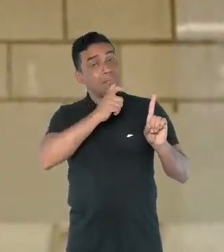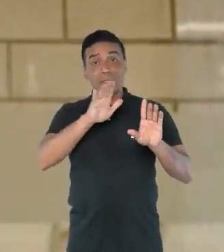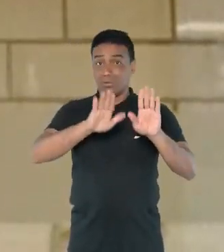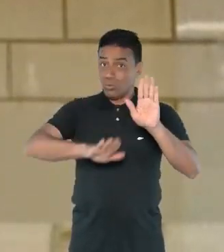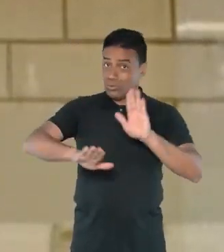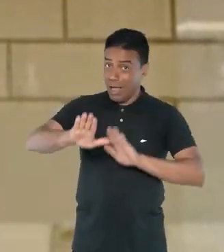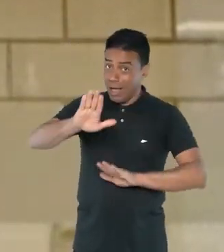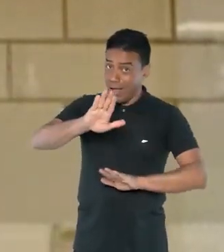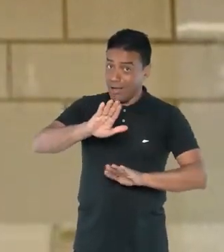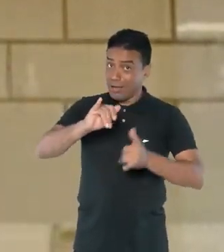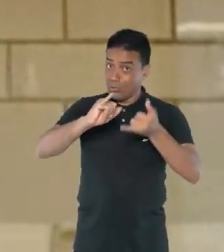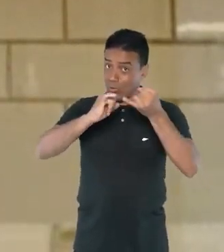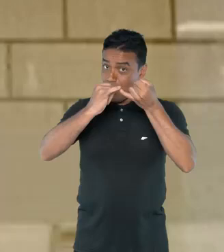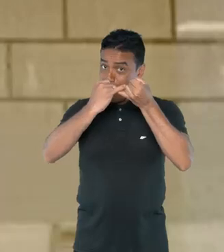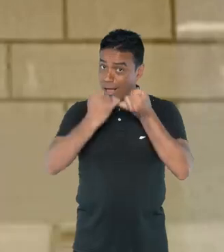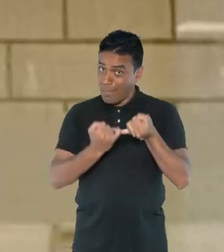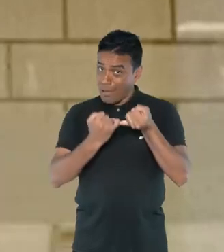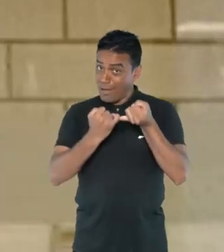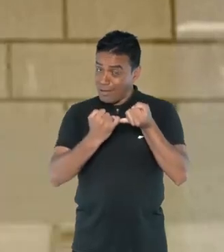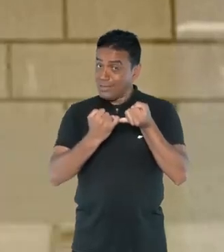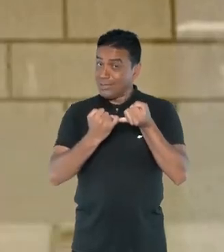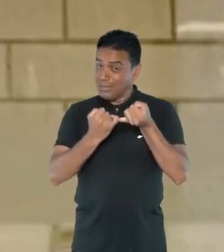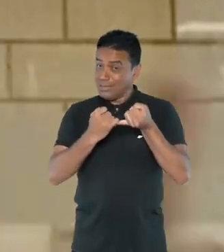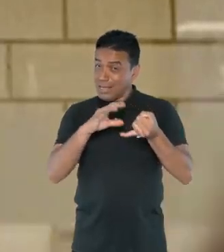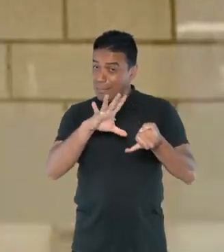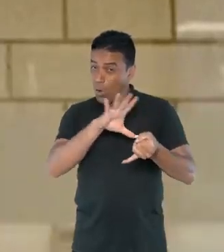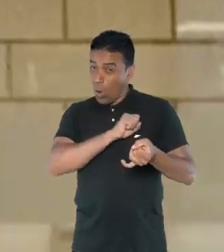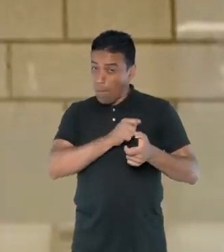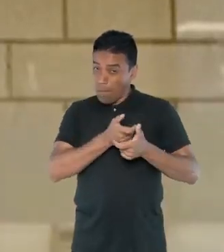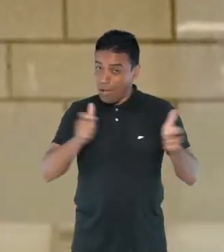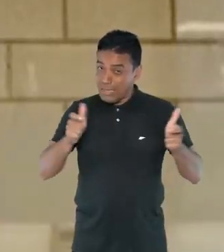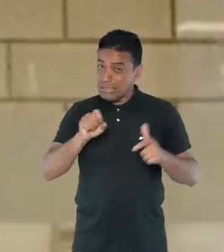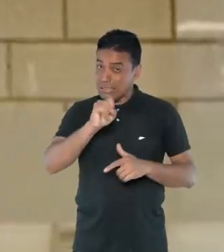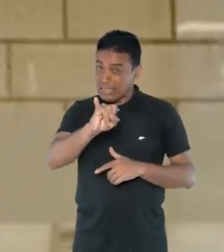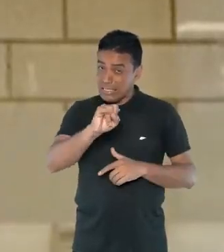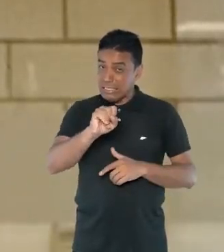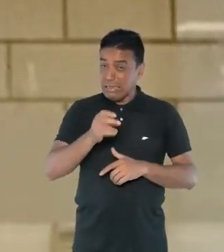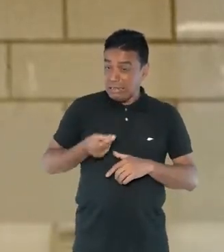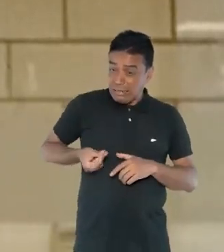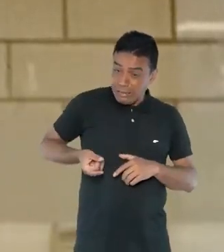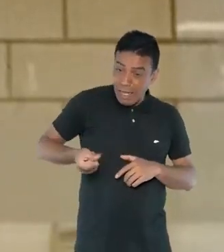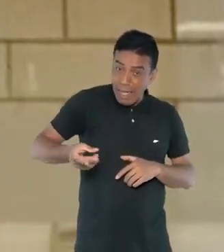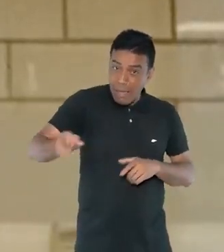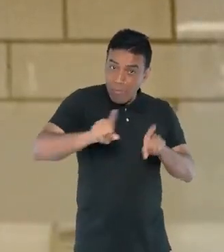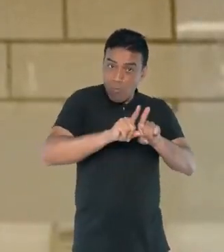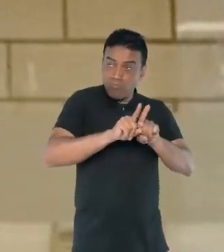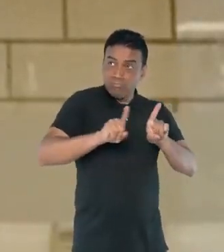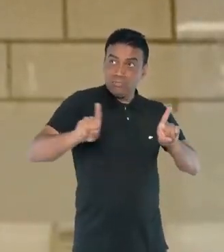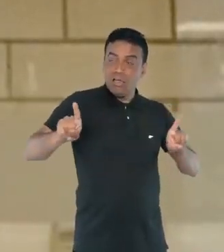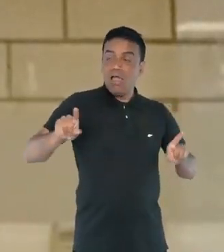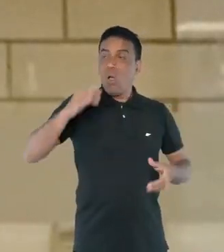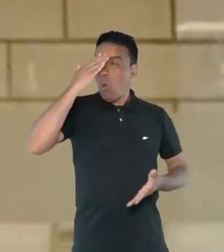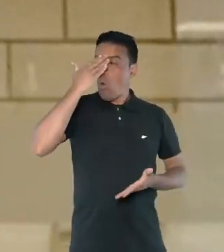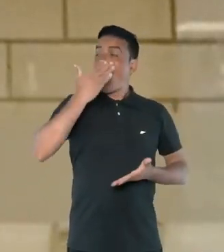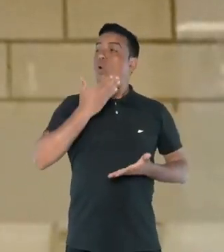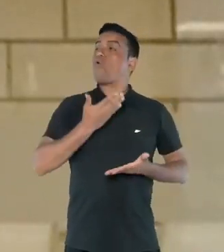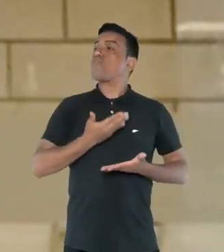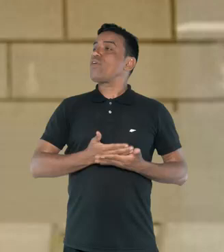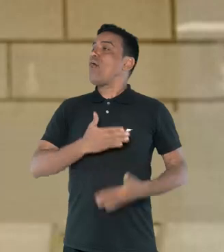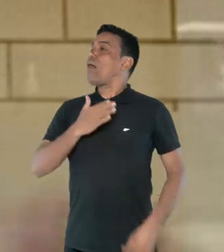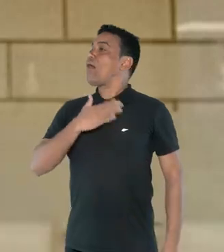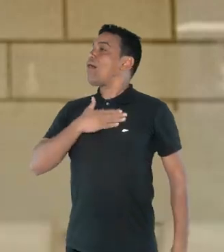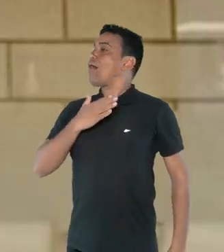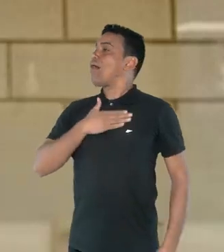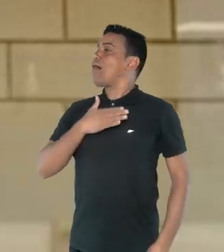senhores amantes, se você ficar muito tempo, né, se você confiar demais